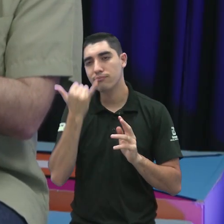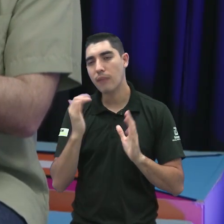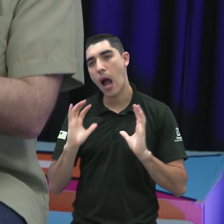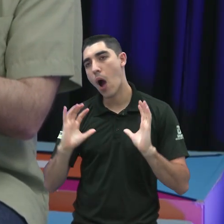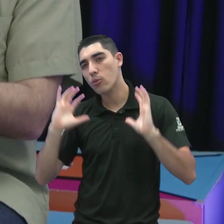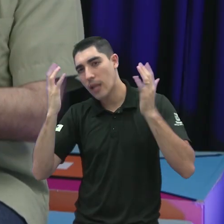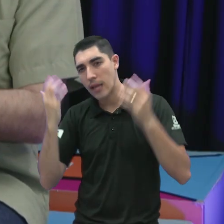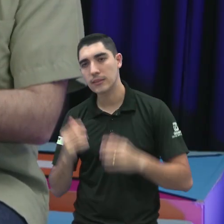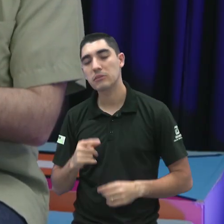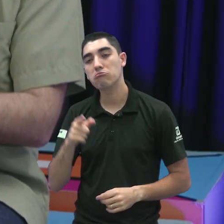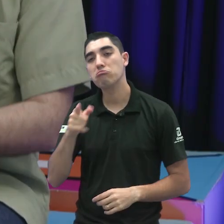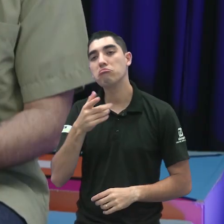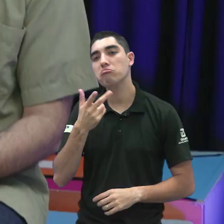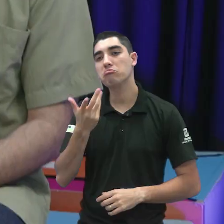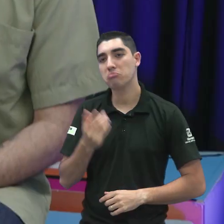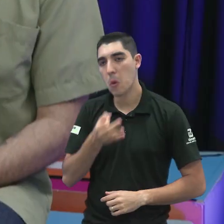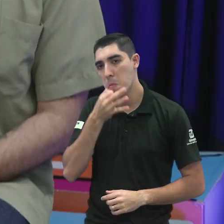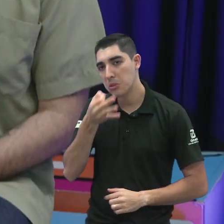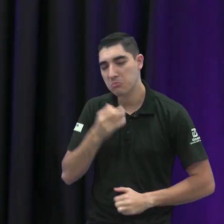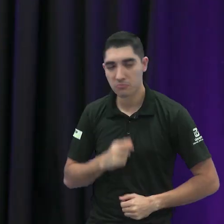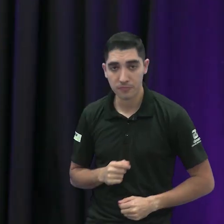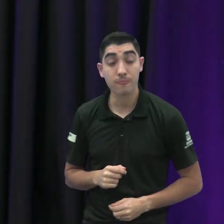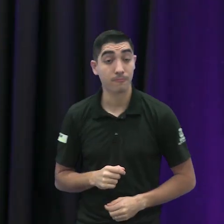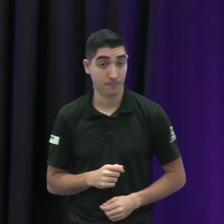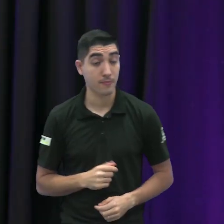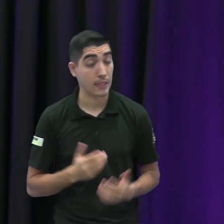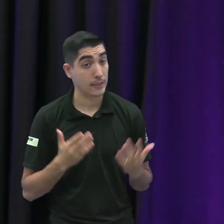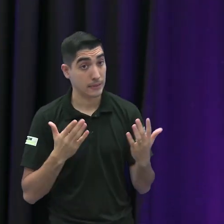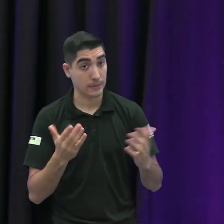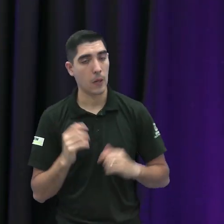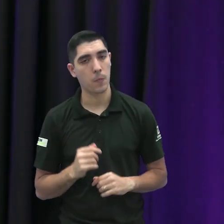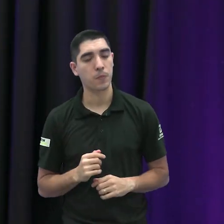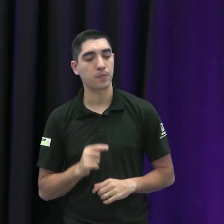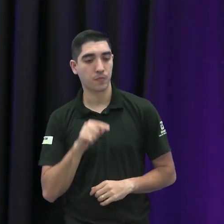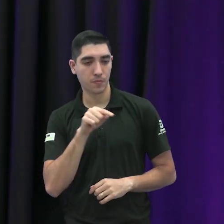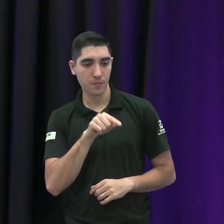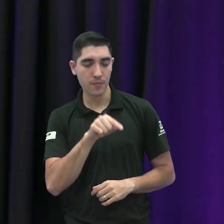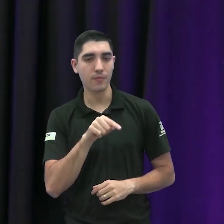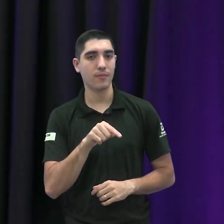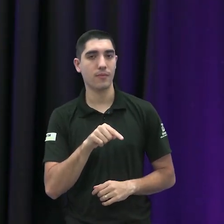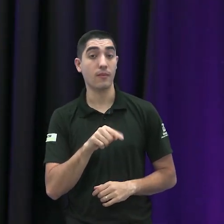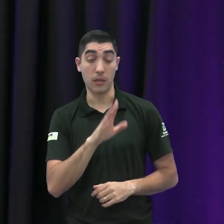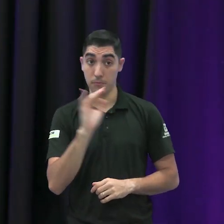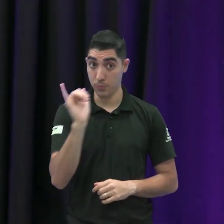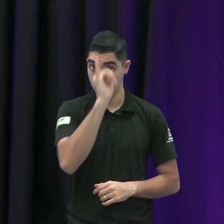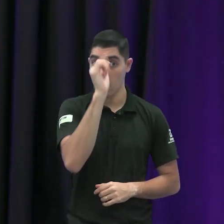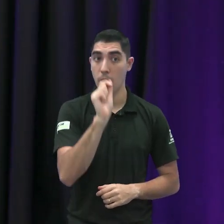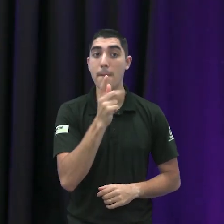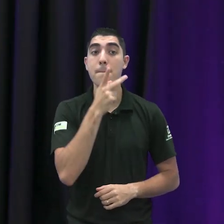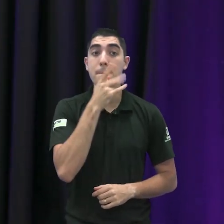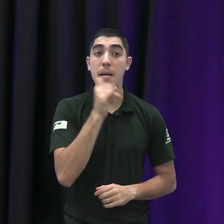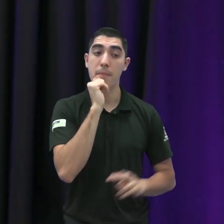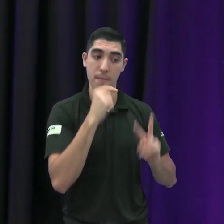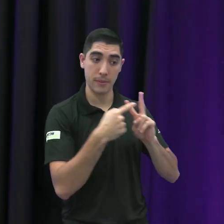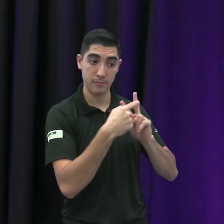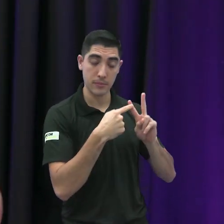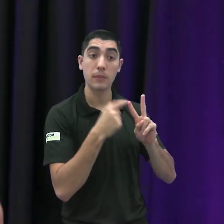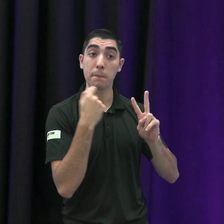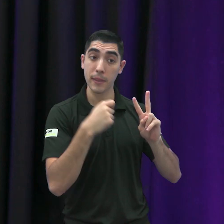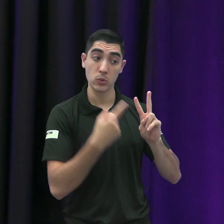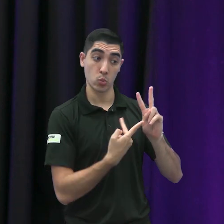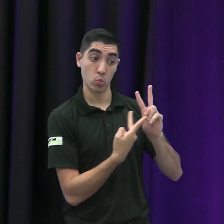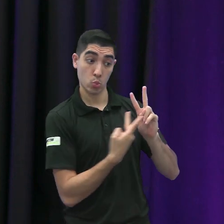ou reclamação, enfim, que chega para você também? Então, quando a criança... É importante os pais terem